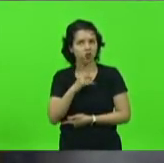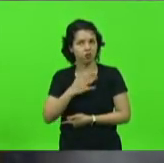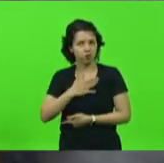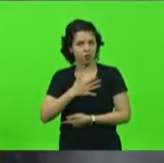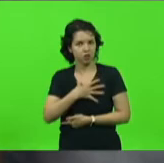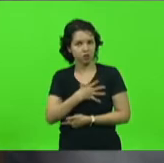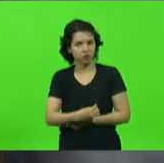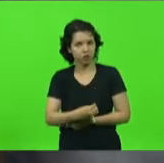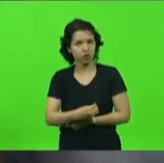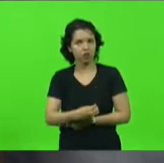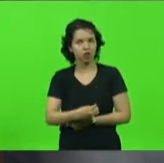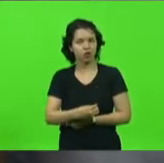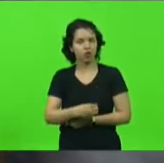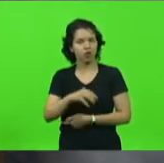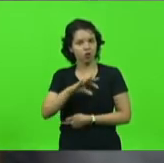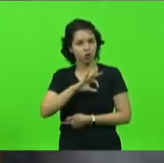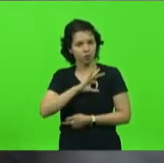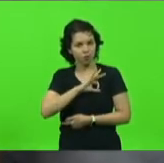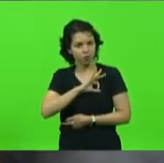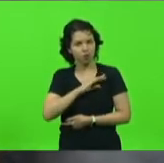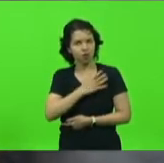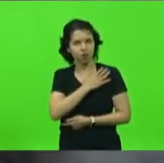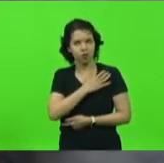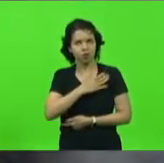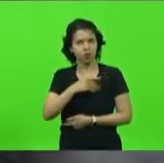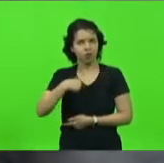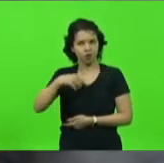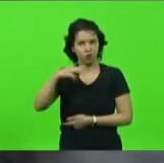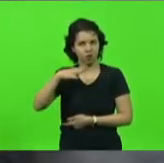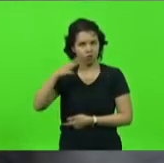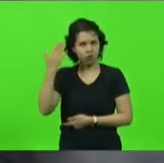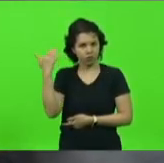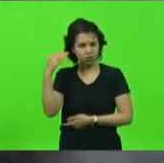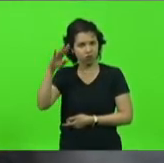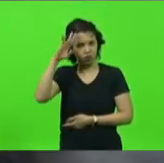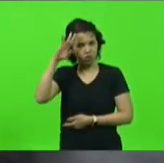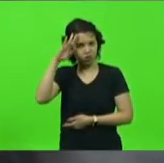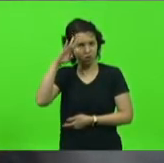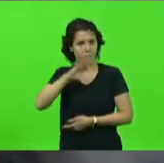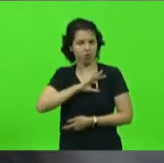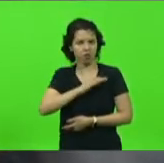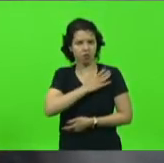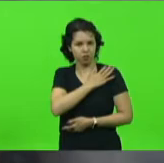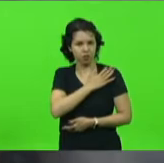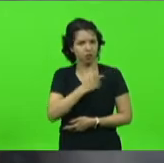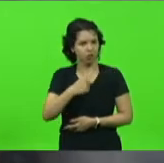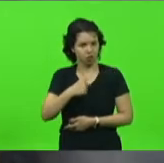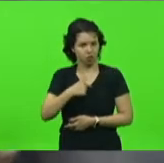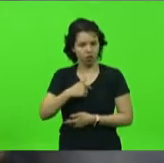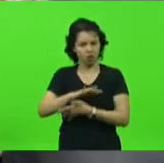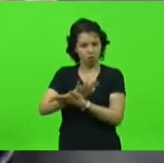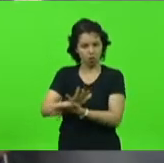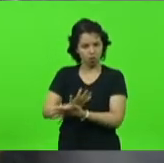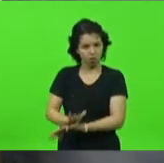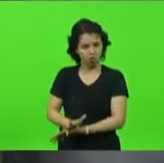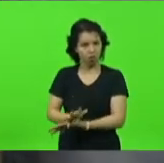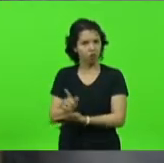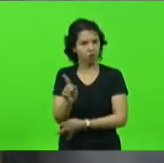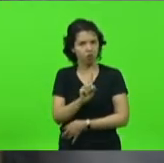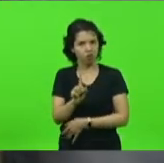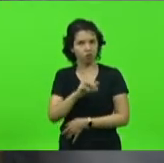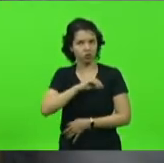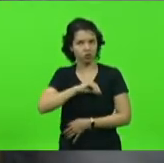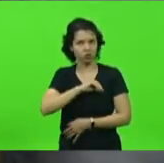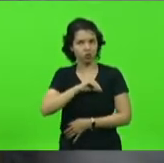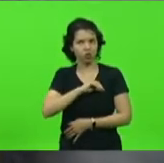PM, eu fui soldado, fui cabo da PM. Eu não vou jamais querer denegrir a categoria mais baixa. Categorias com salários mais baixos,